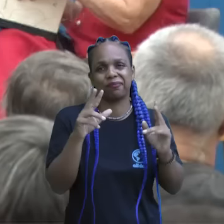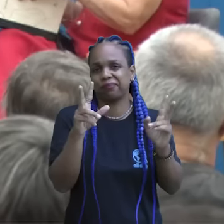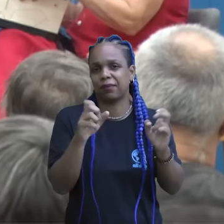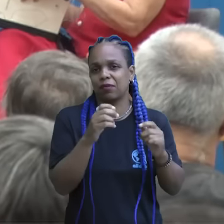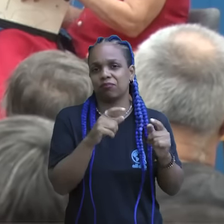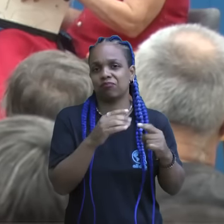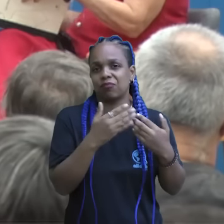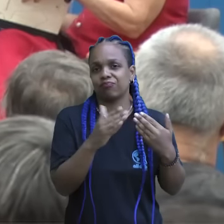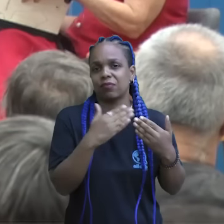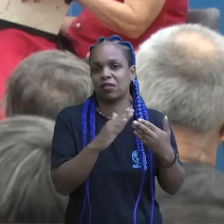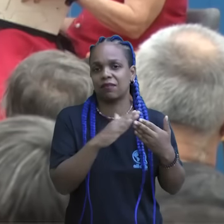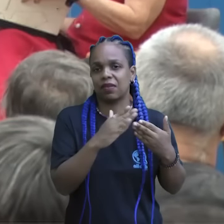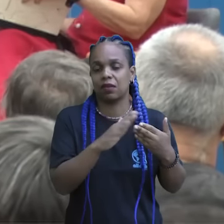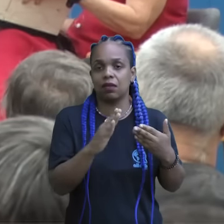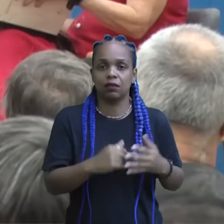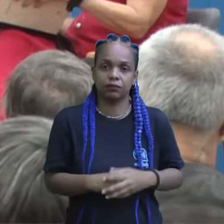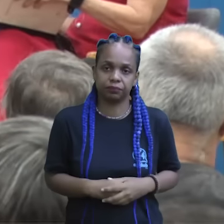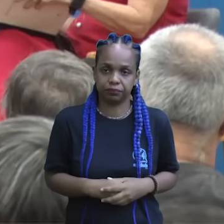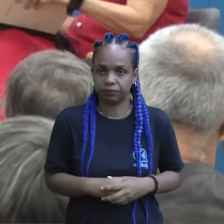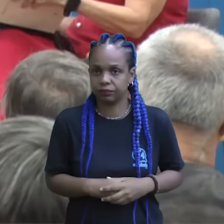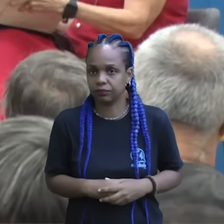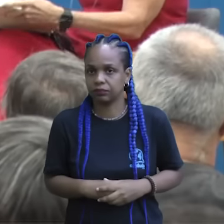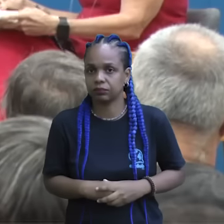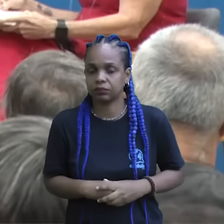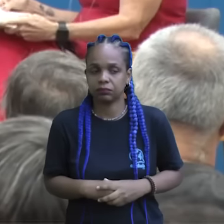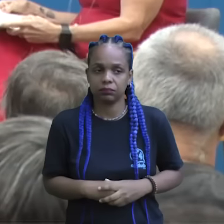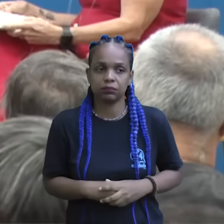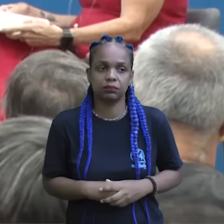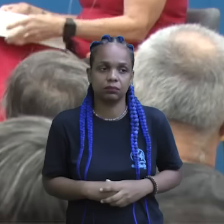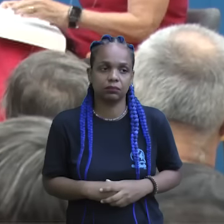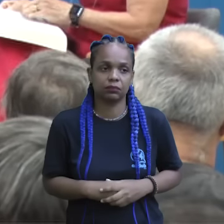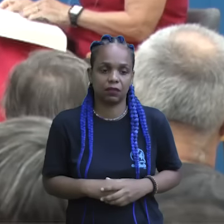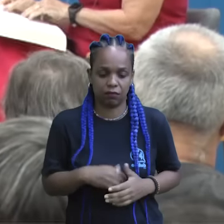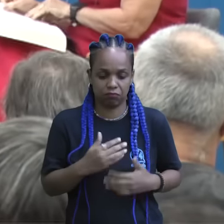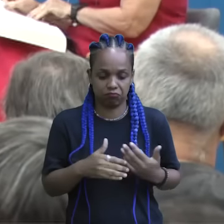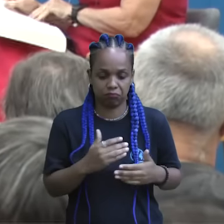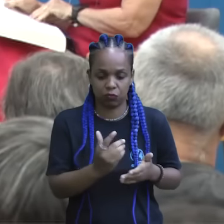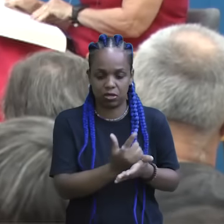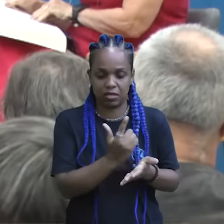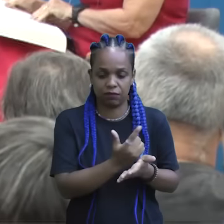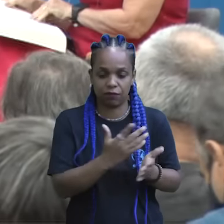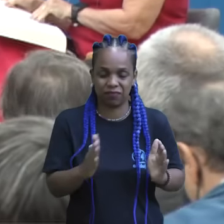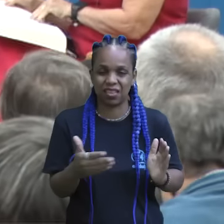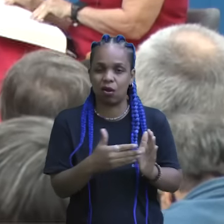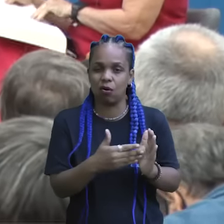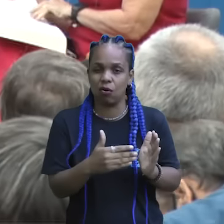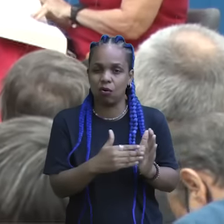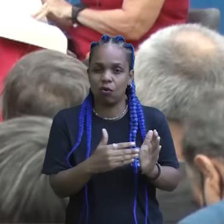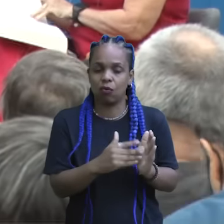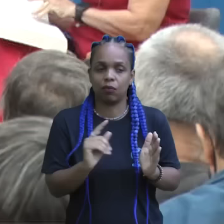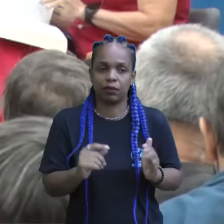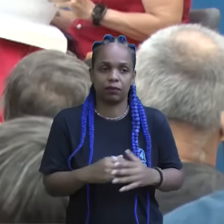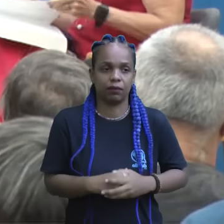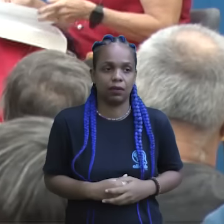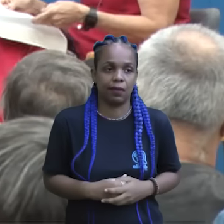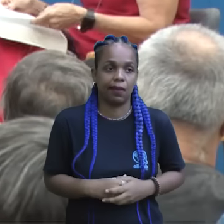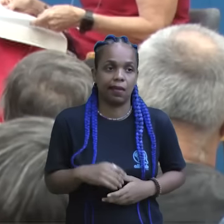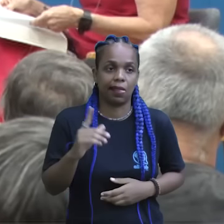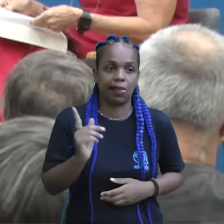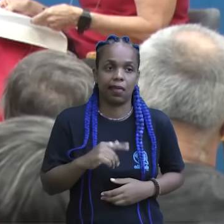último final, que é um final muito pessimista. Né? Todas as coisas ruins acontecem. Né? Não vou contar a história, deixo